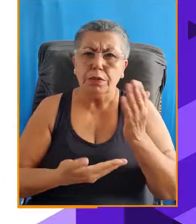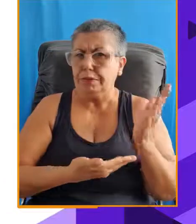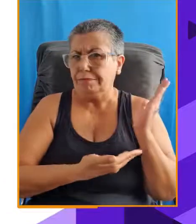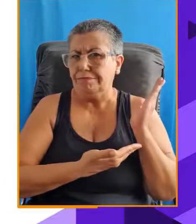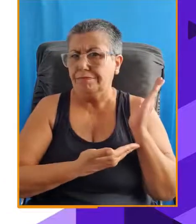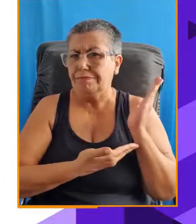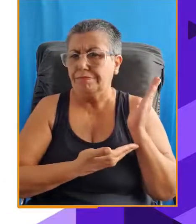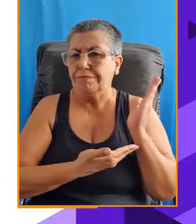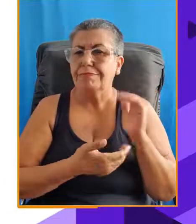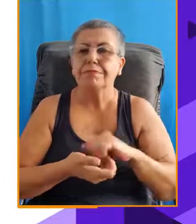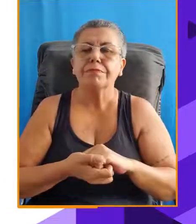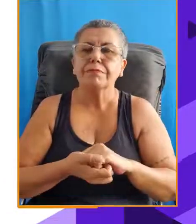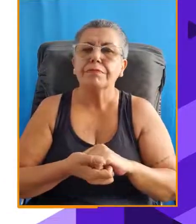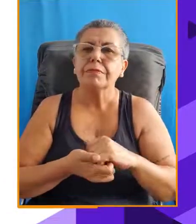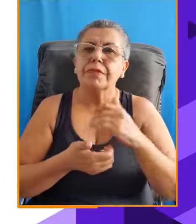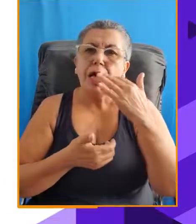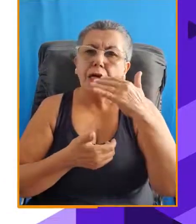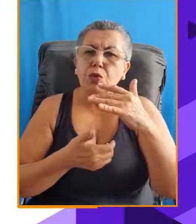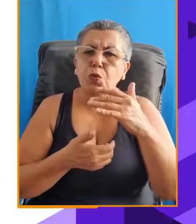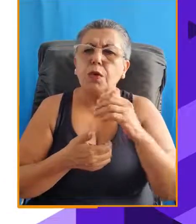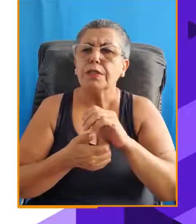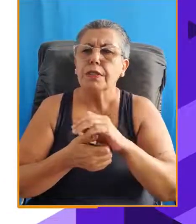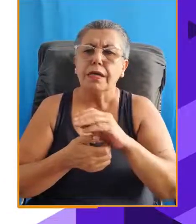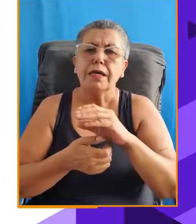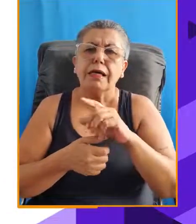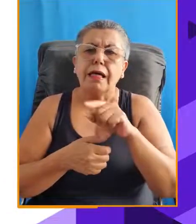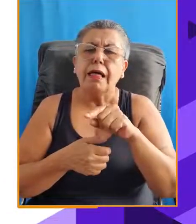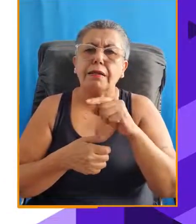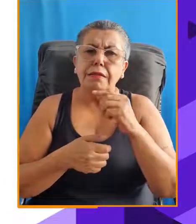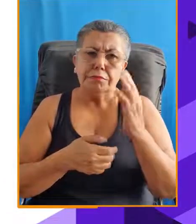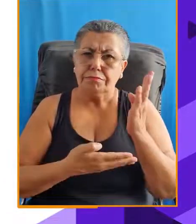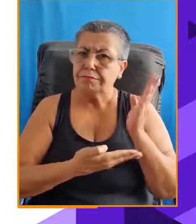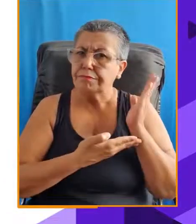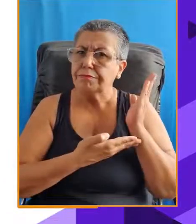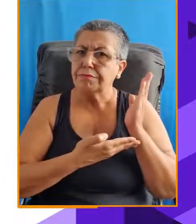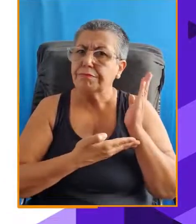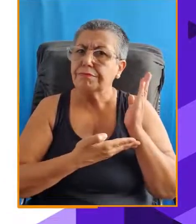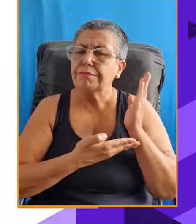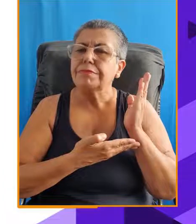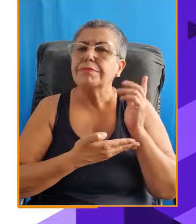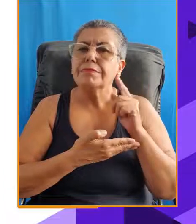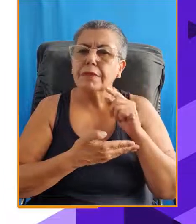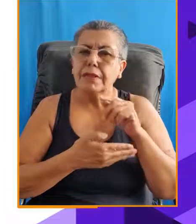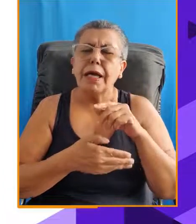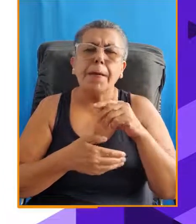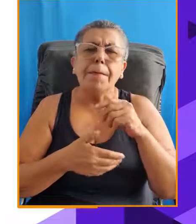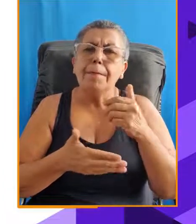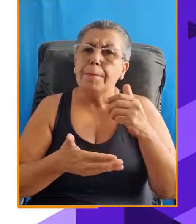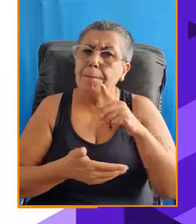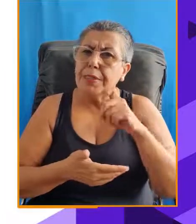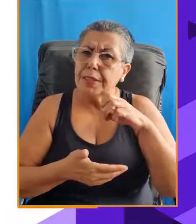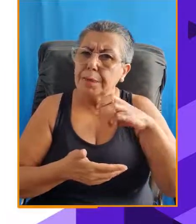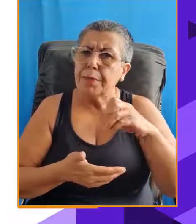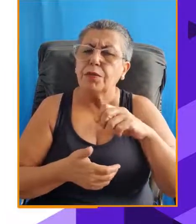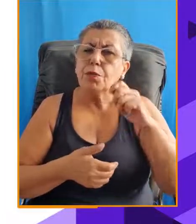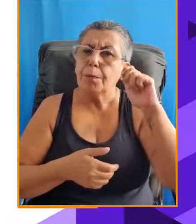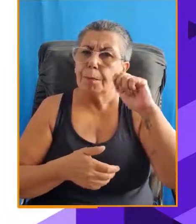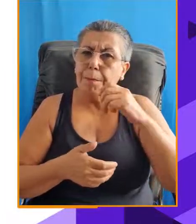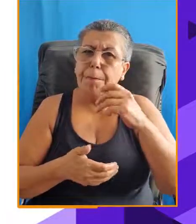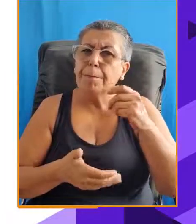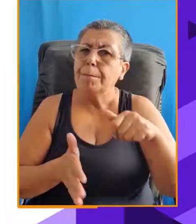cores. As cores ciano, magenta e amarelo são as cores pigmento primárias. O